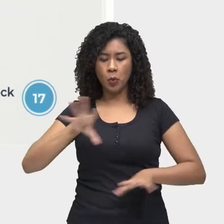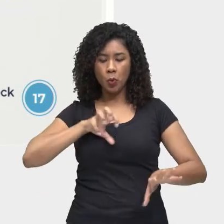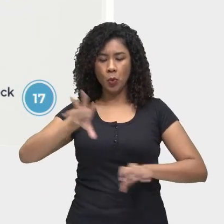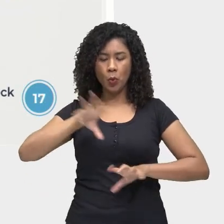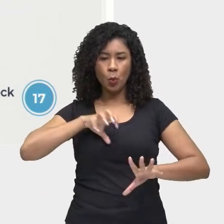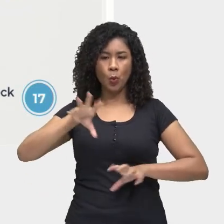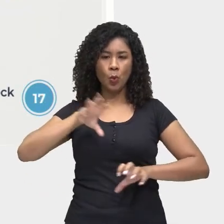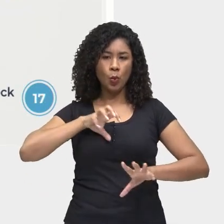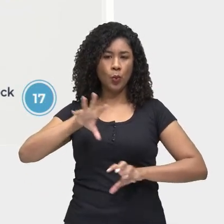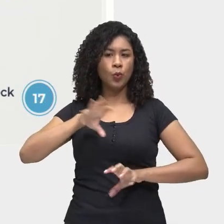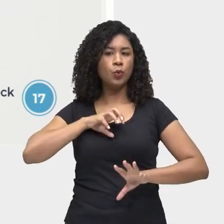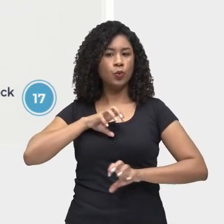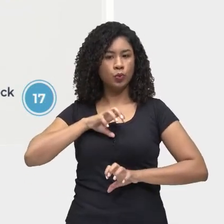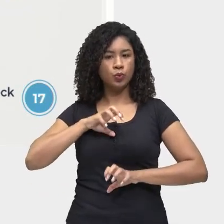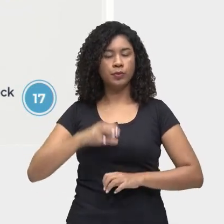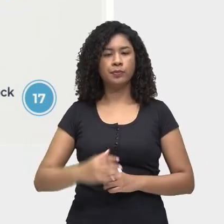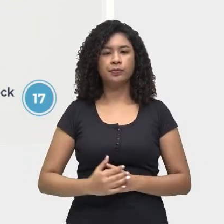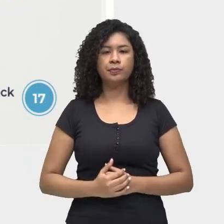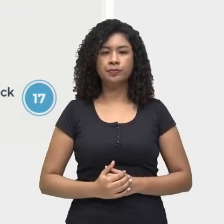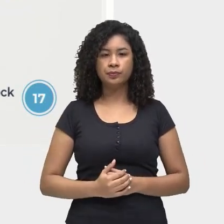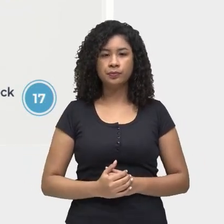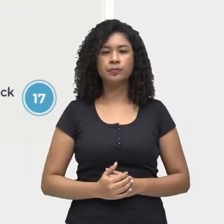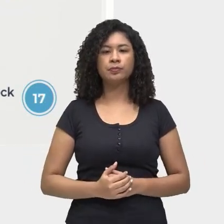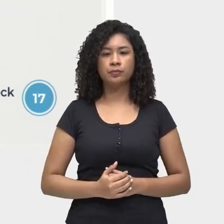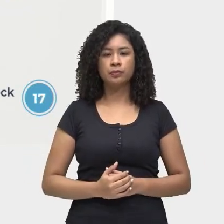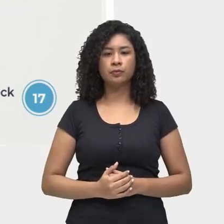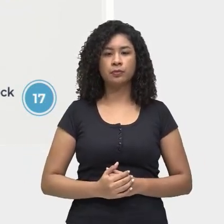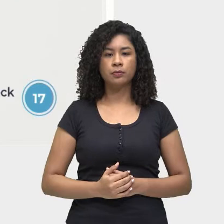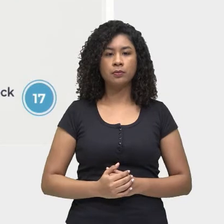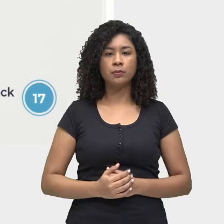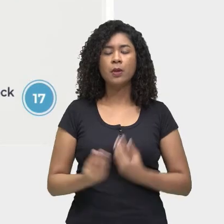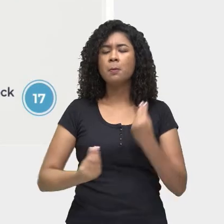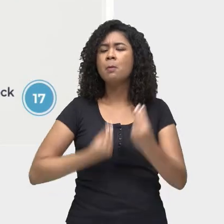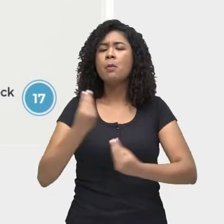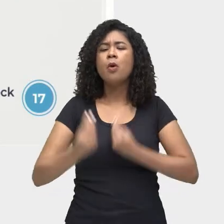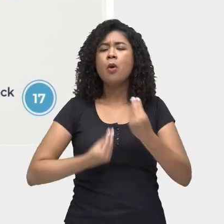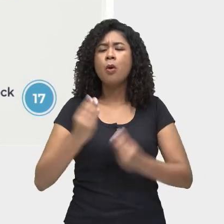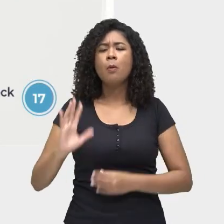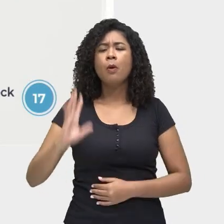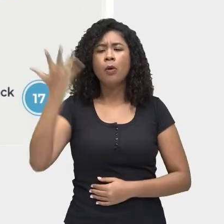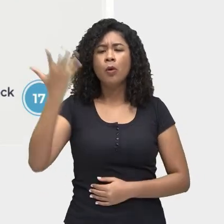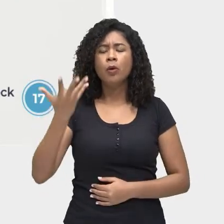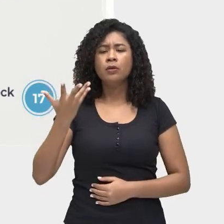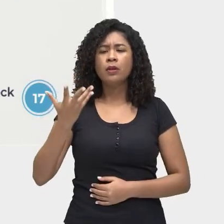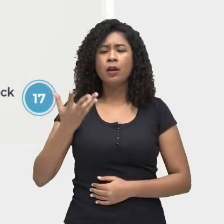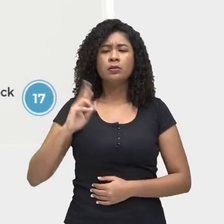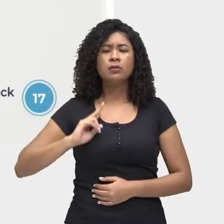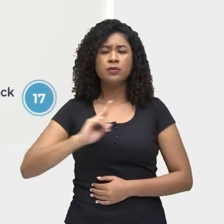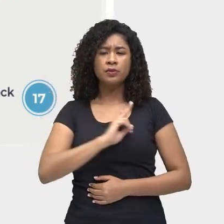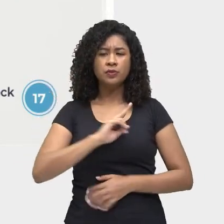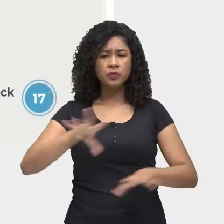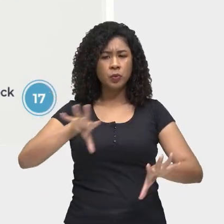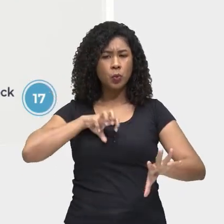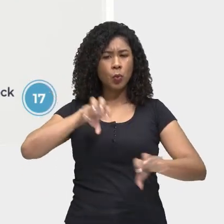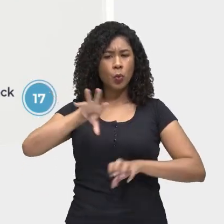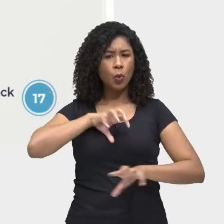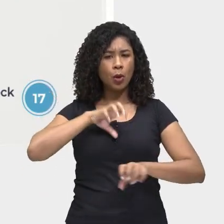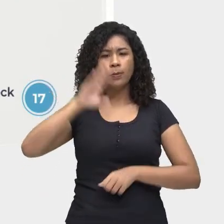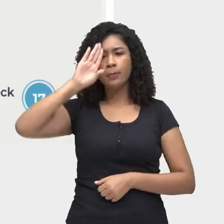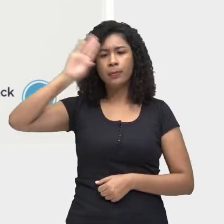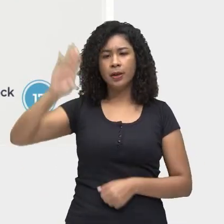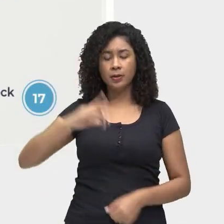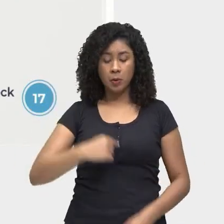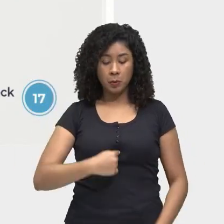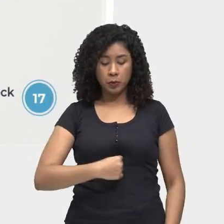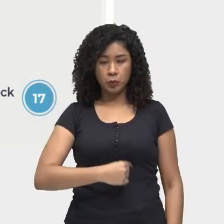nutrientes. A absorção dos nutrientes, como eu falei para vocês, ela é feita principalmente no intestino delgado